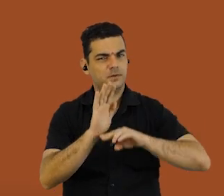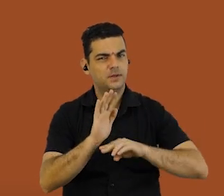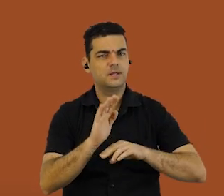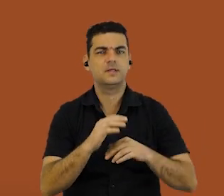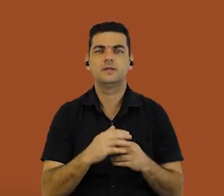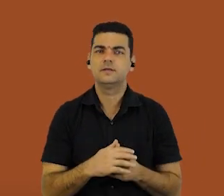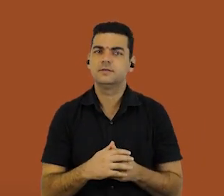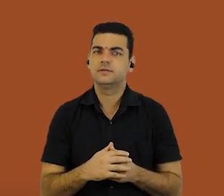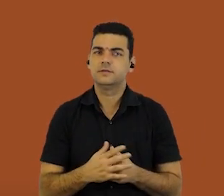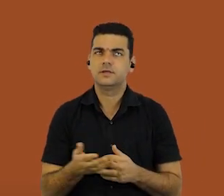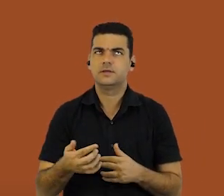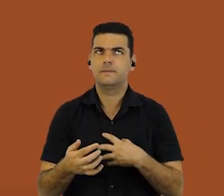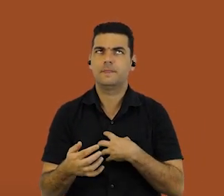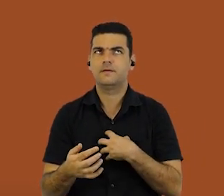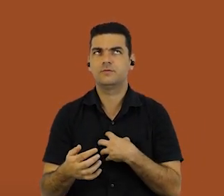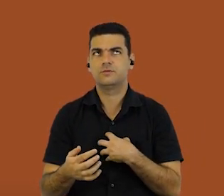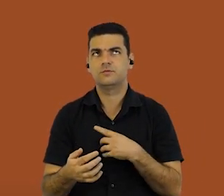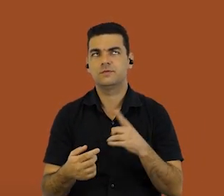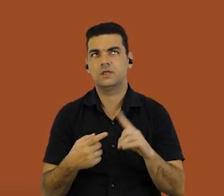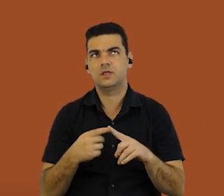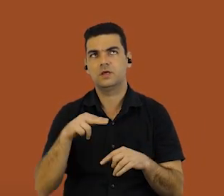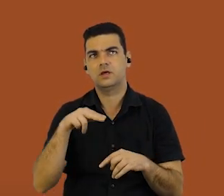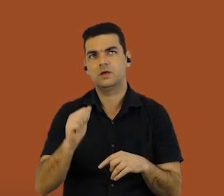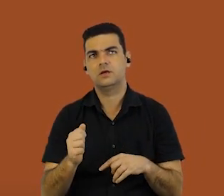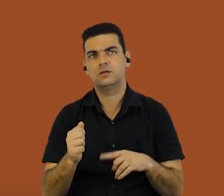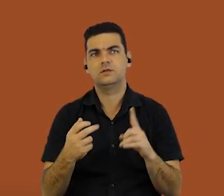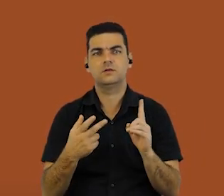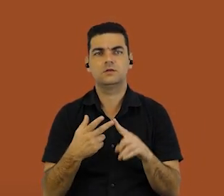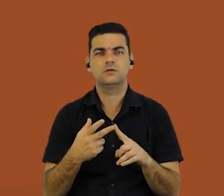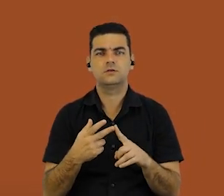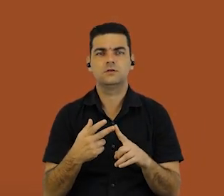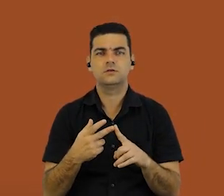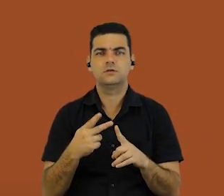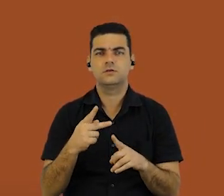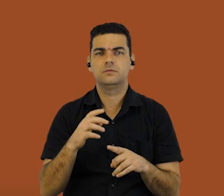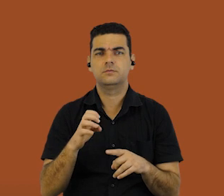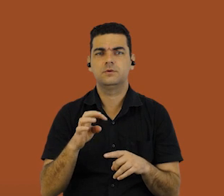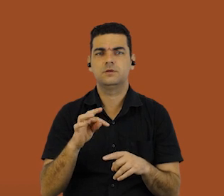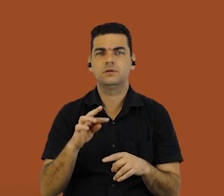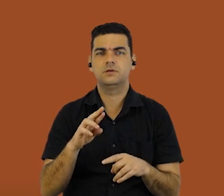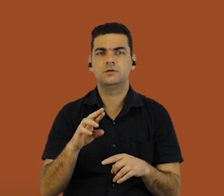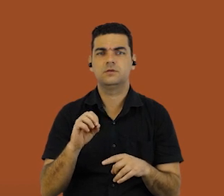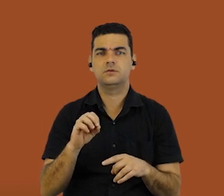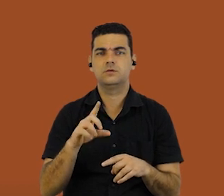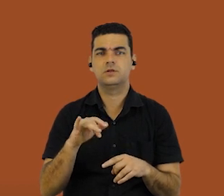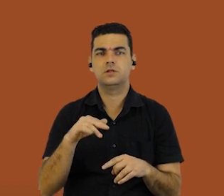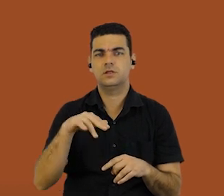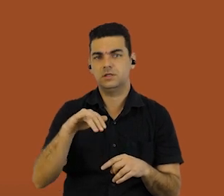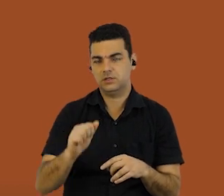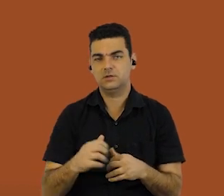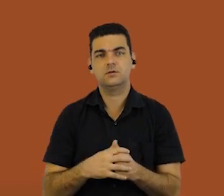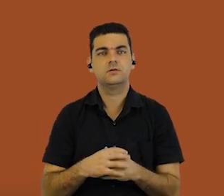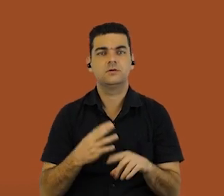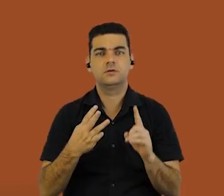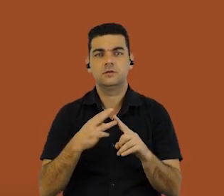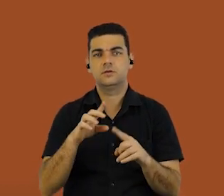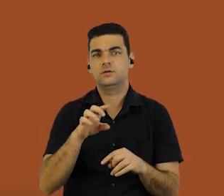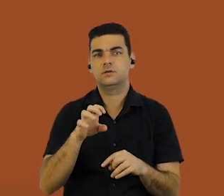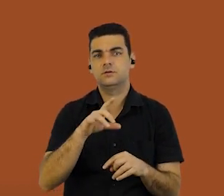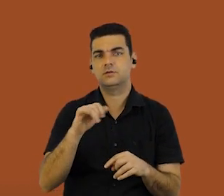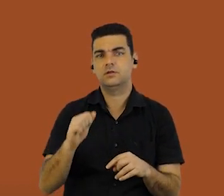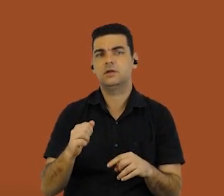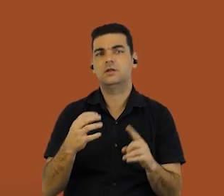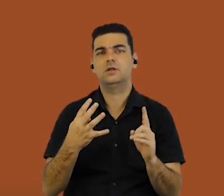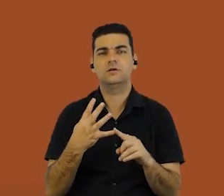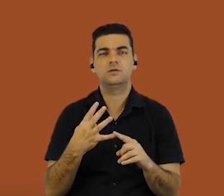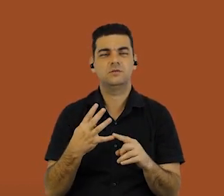trás, né? Aqui em Salvador, por exemplo, a Ana Célia. Tem a Petrolínea, ela do Rio Grande do Sul, a Zélia